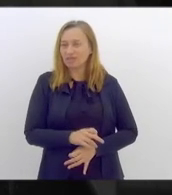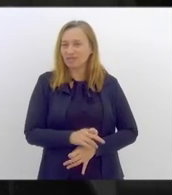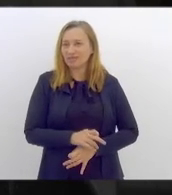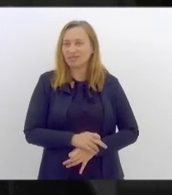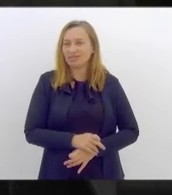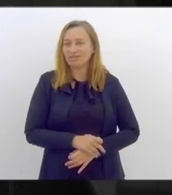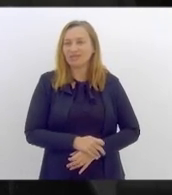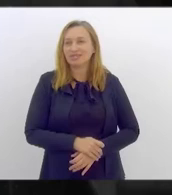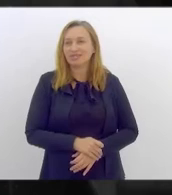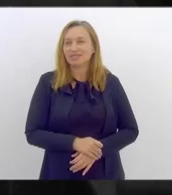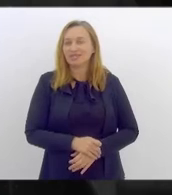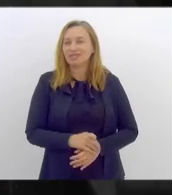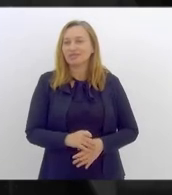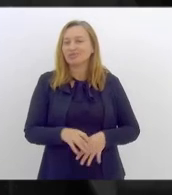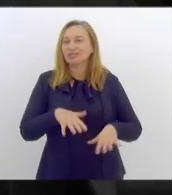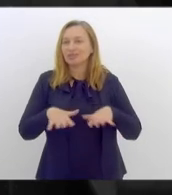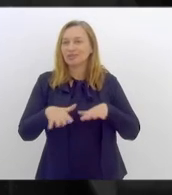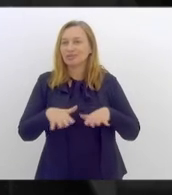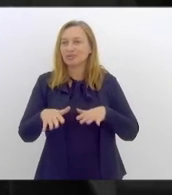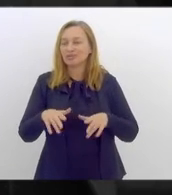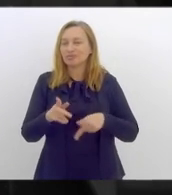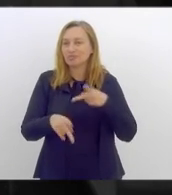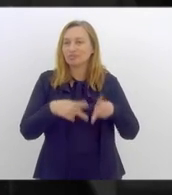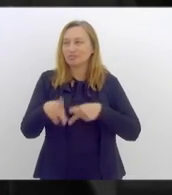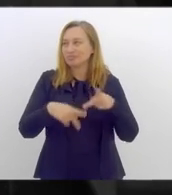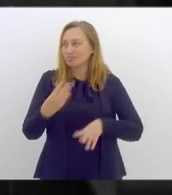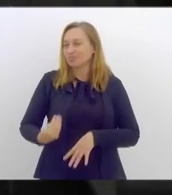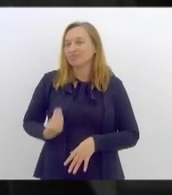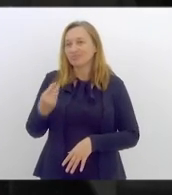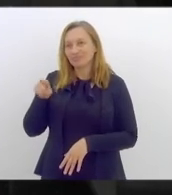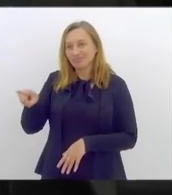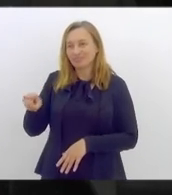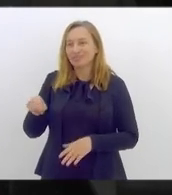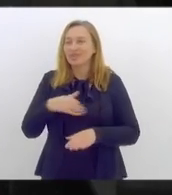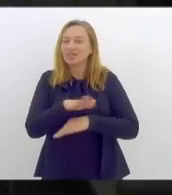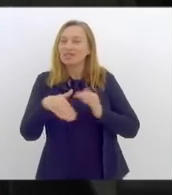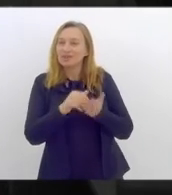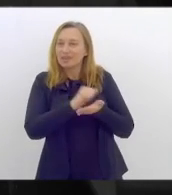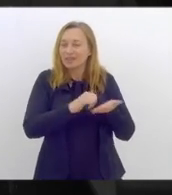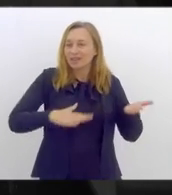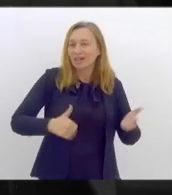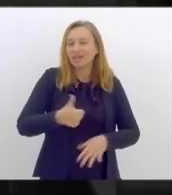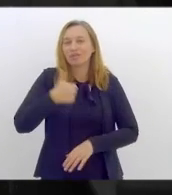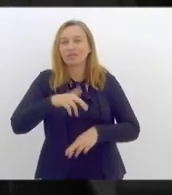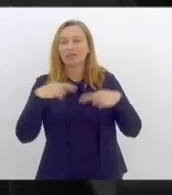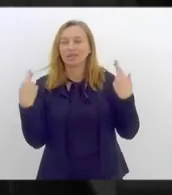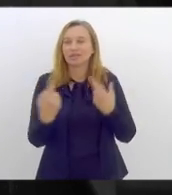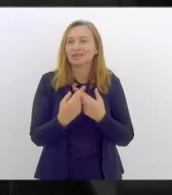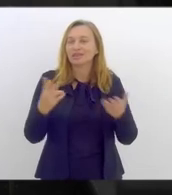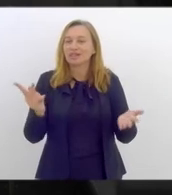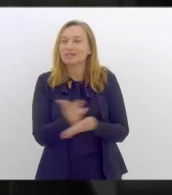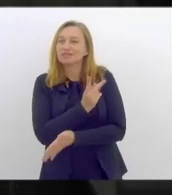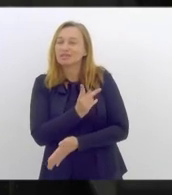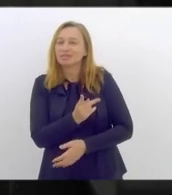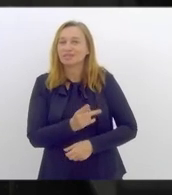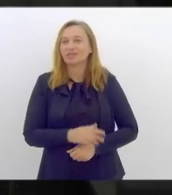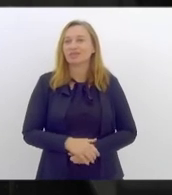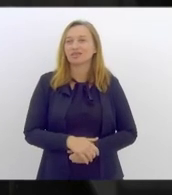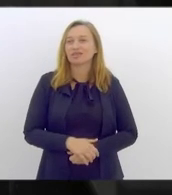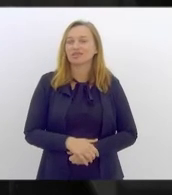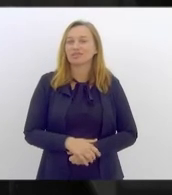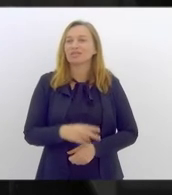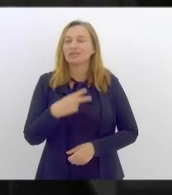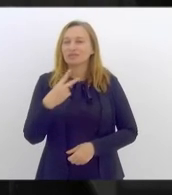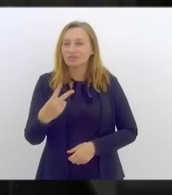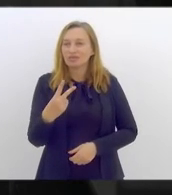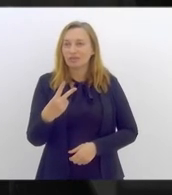a manifestação popular eu estava lá já comprei toda atividade desde a primeira reunião que aconteceu na sede do Voz